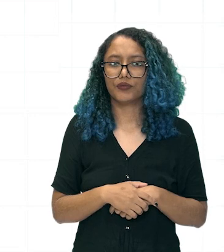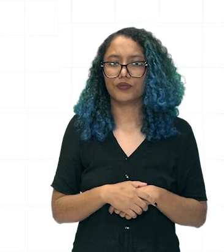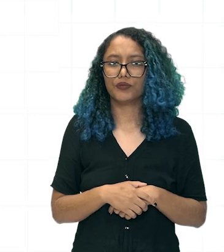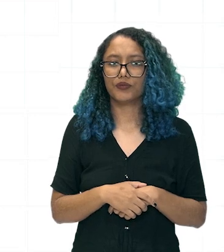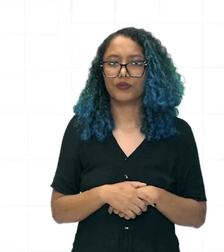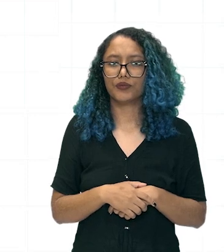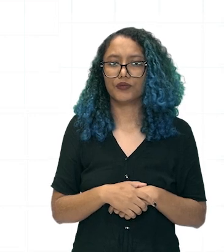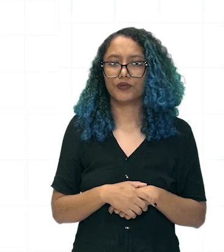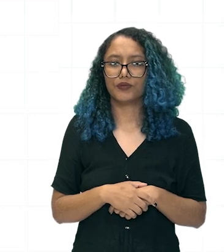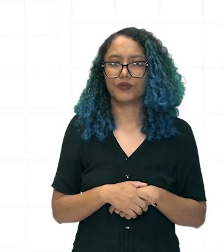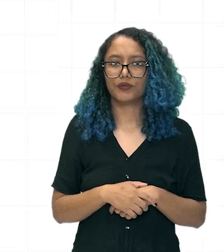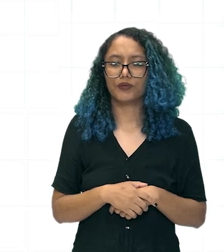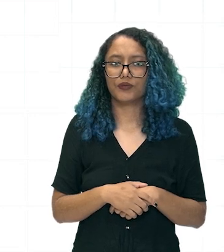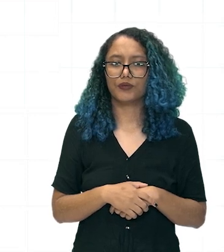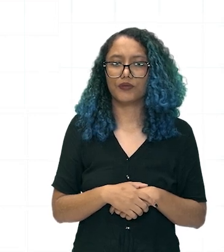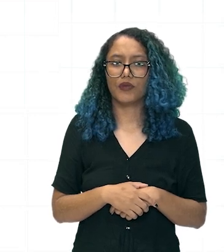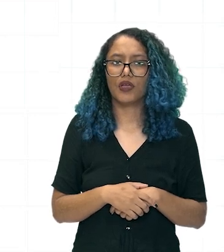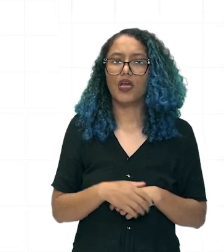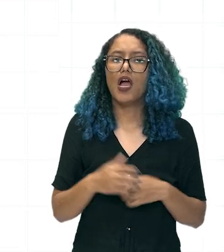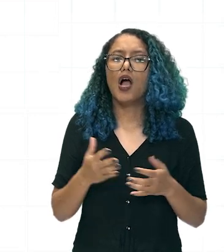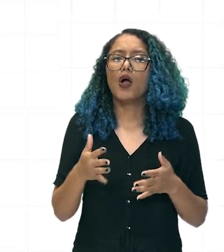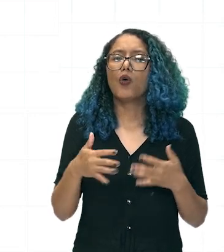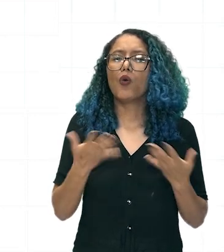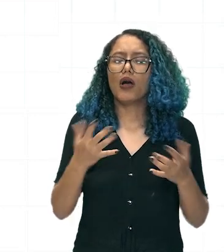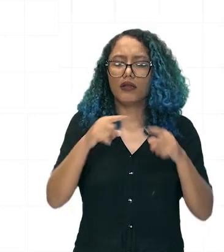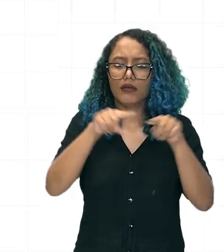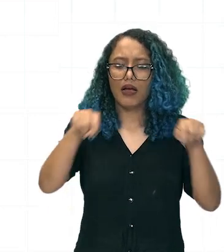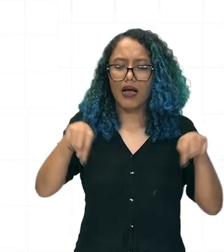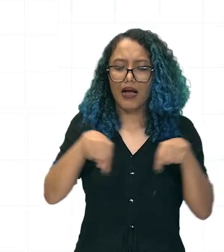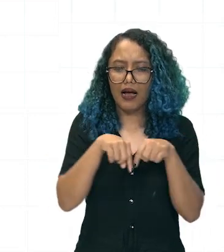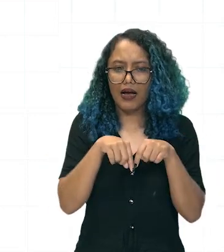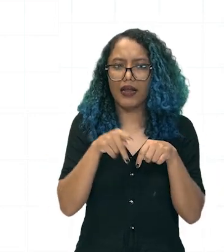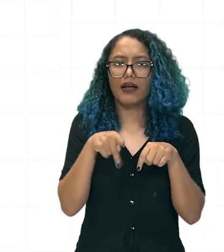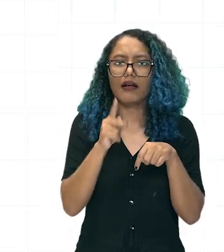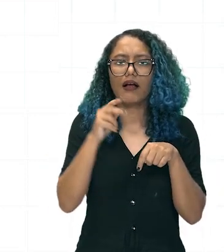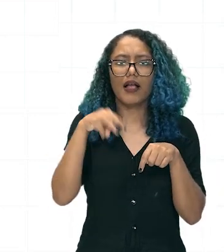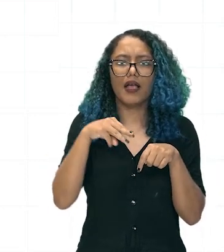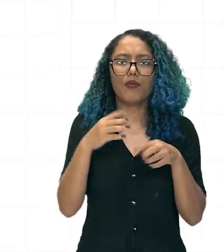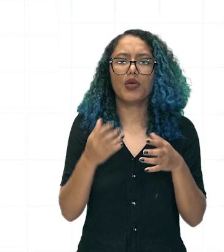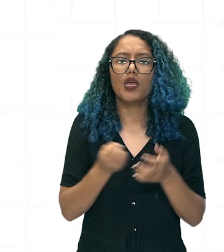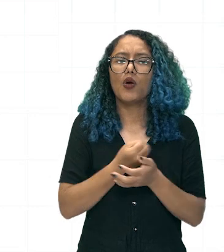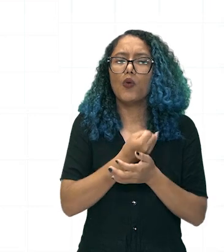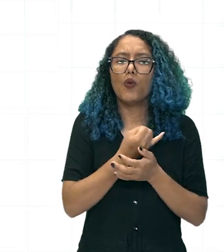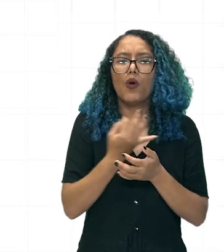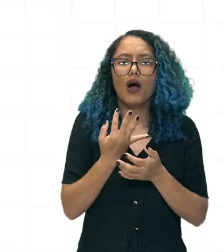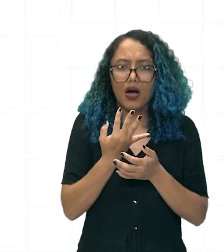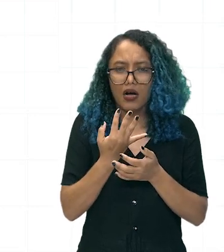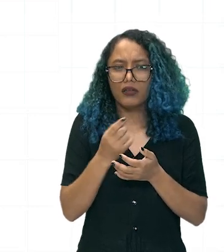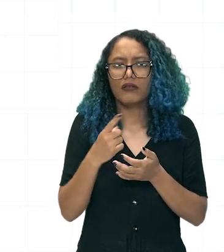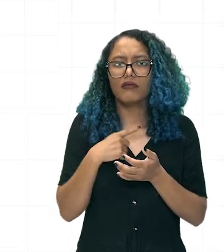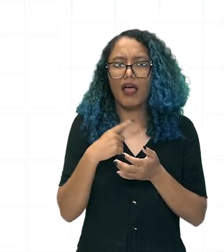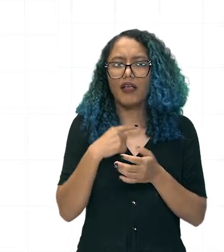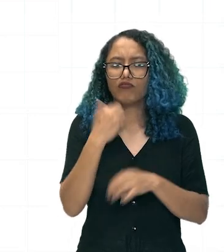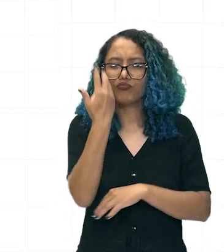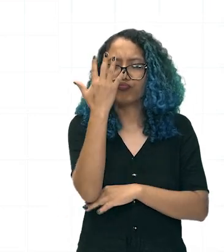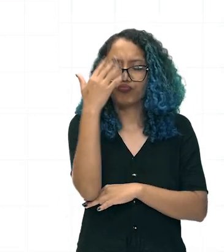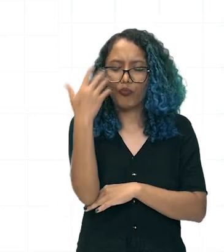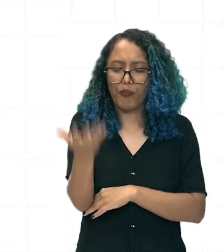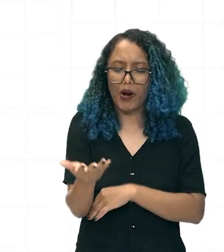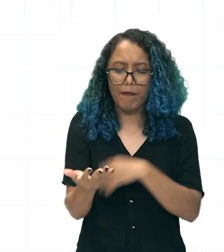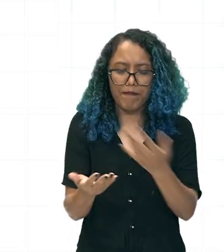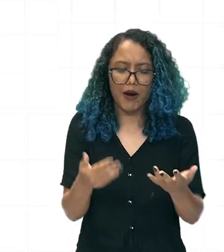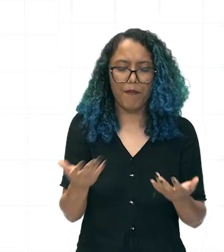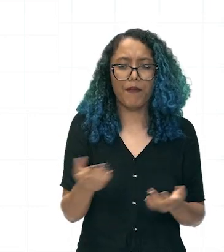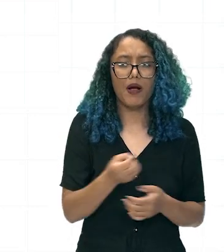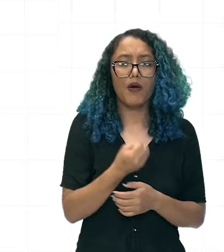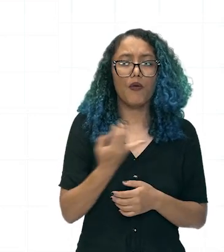o quanto que dessa área em quilômetros quadrados está sendo atingida por desmatamento, tá? Então, o